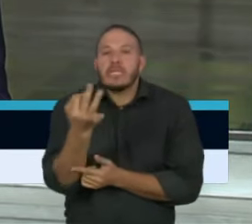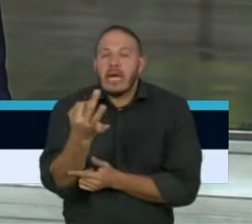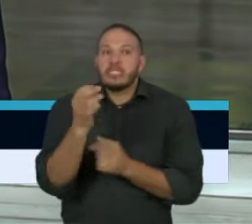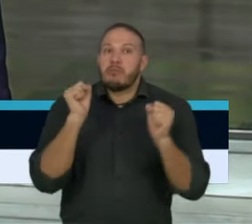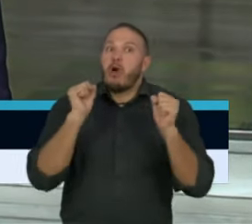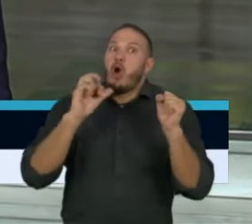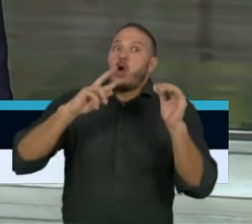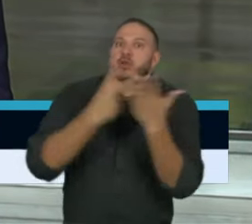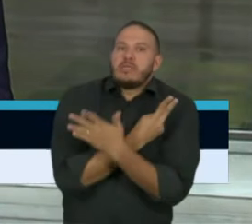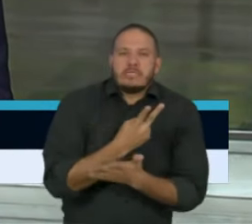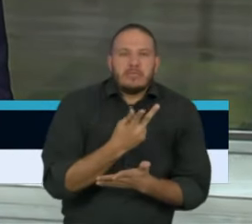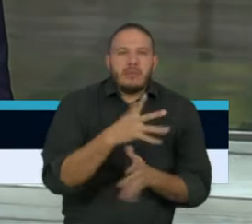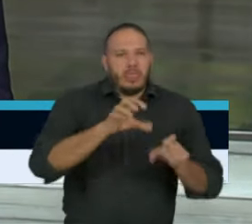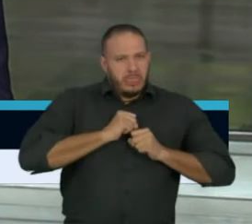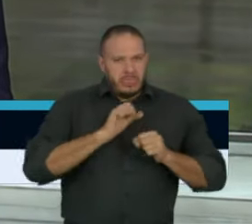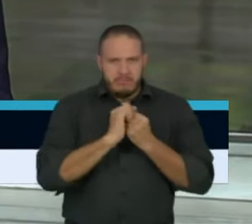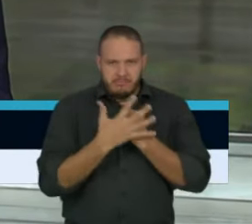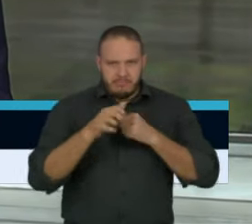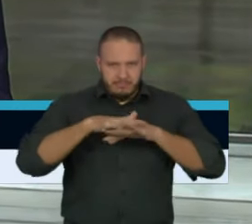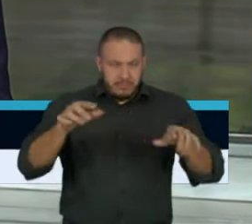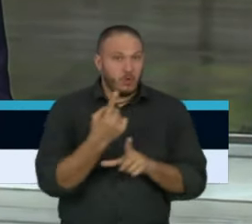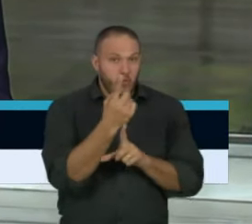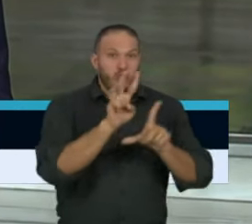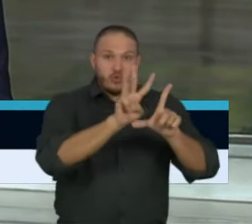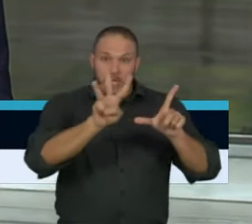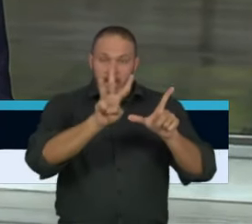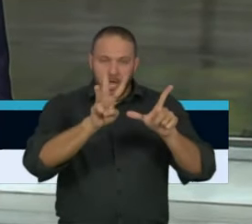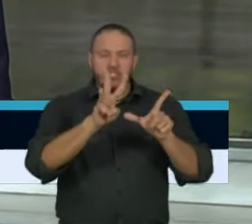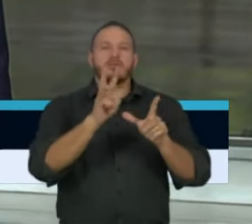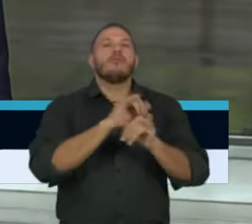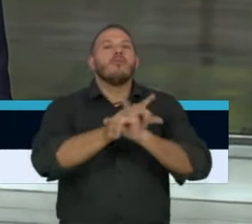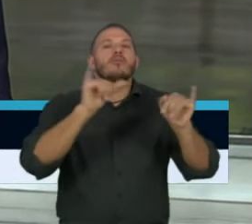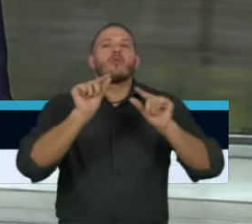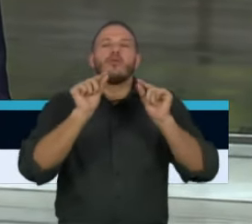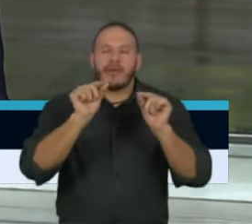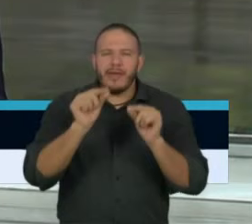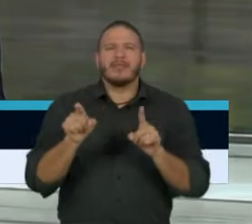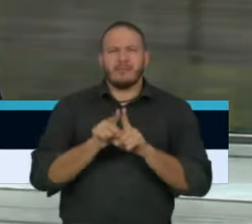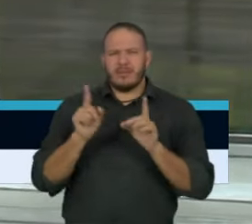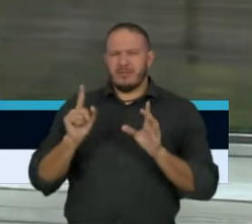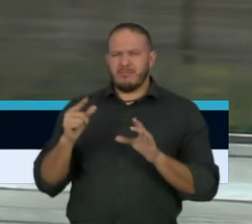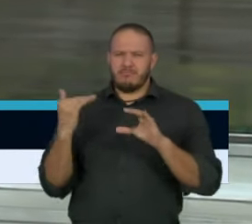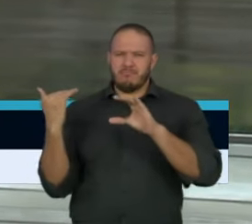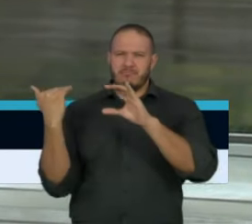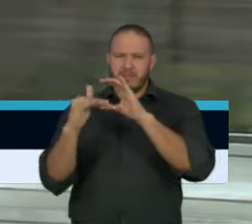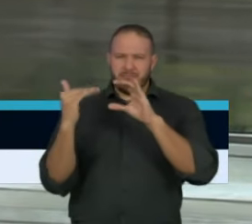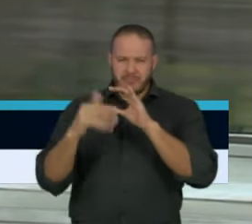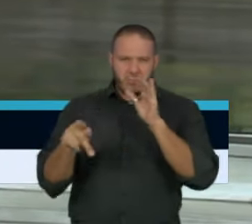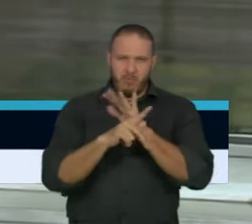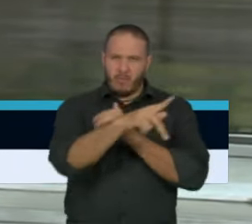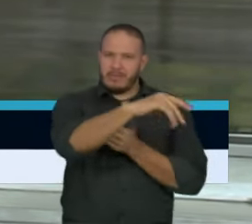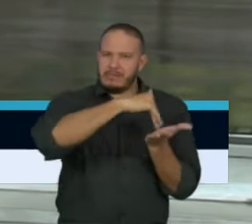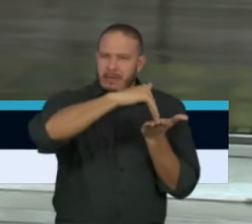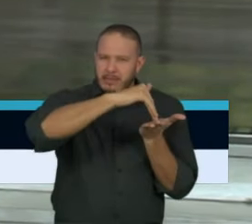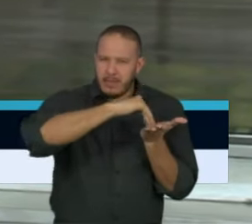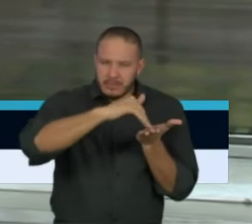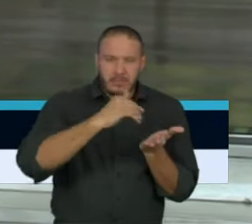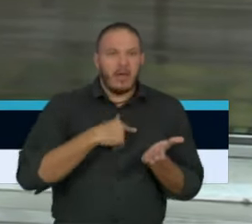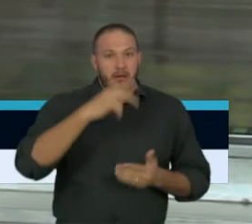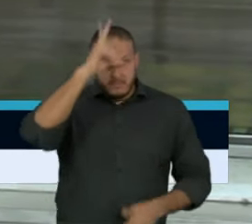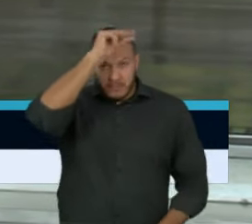suspeitos. Inclusive, um dos sites publica até um e-mail que teria sido enviado pela Secretaria Municipal de